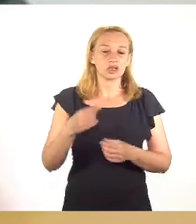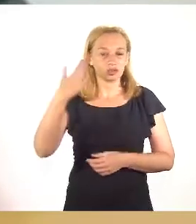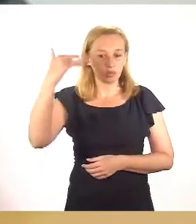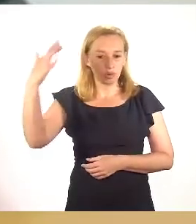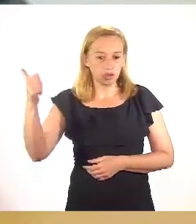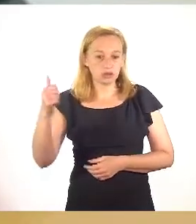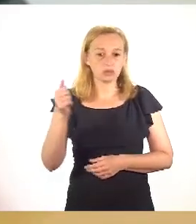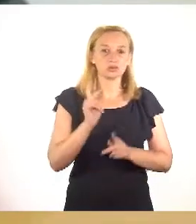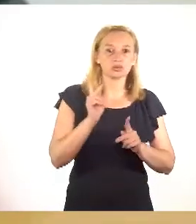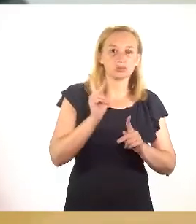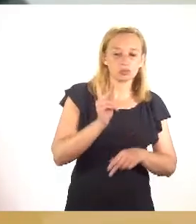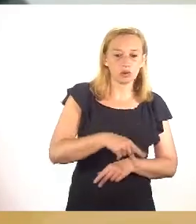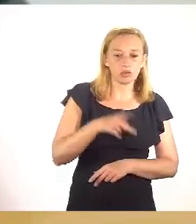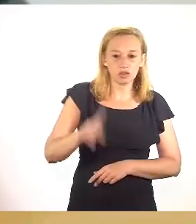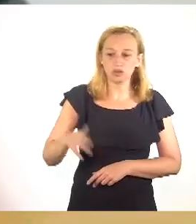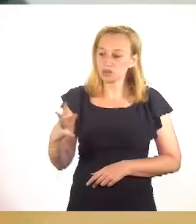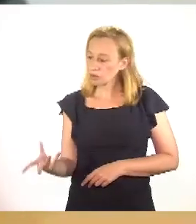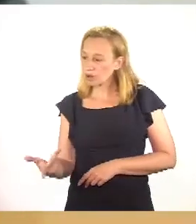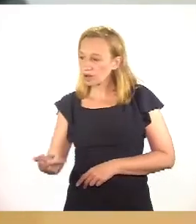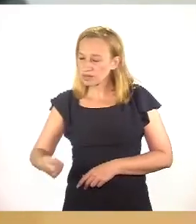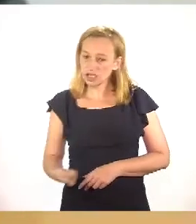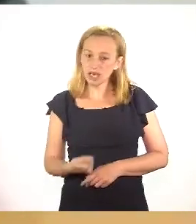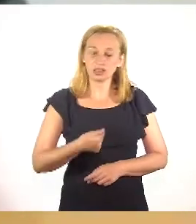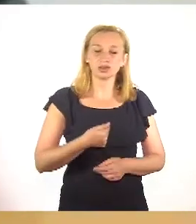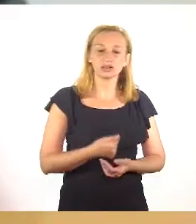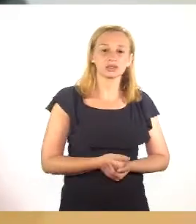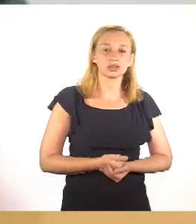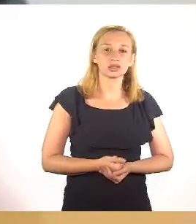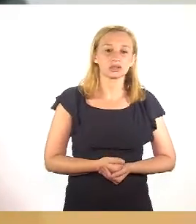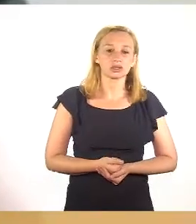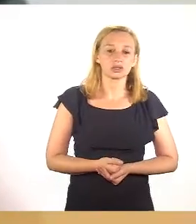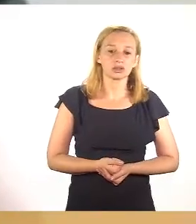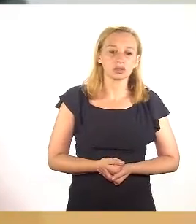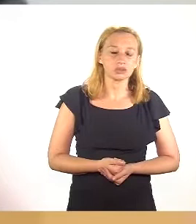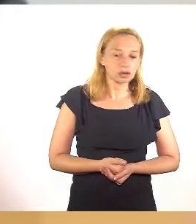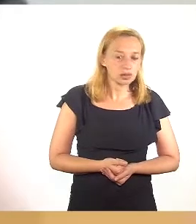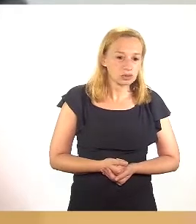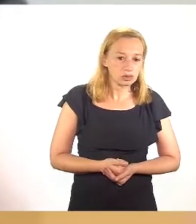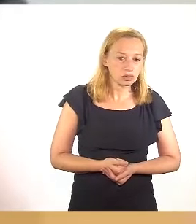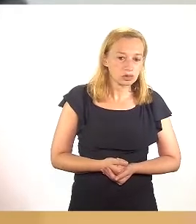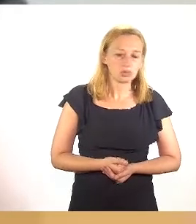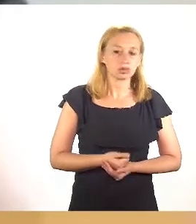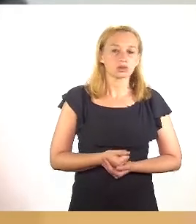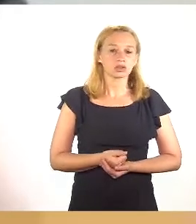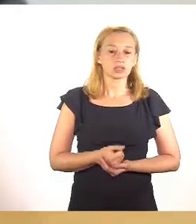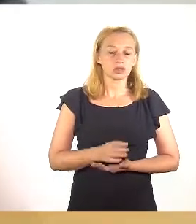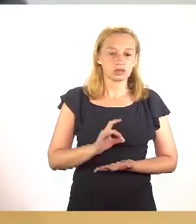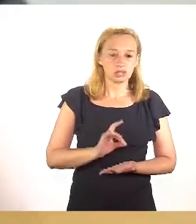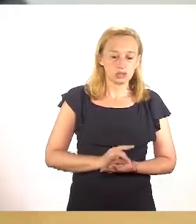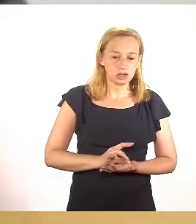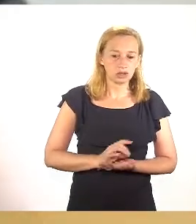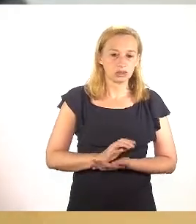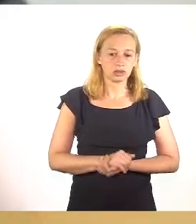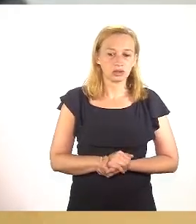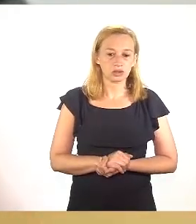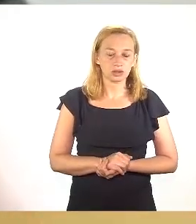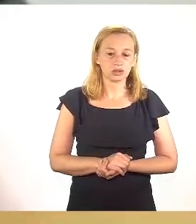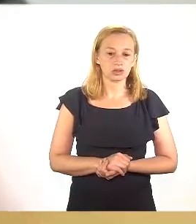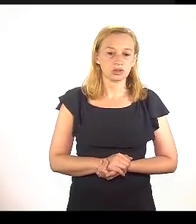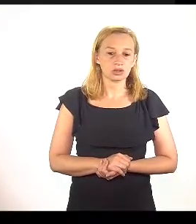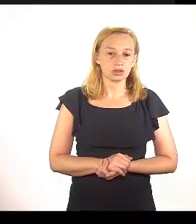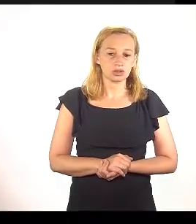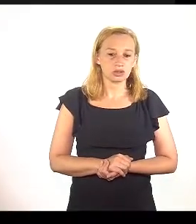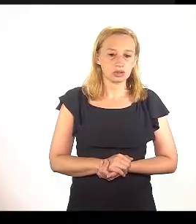professores extremamente qualificados, casos concretos, de alta